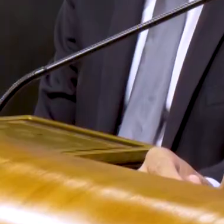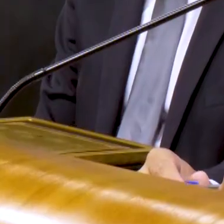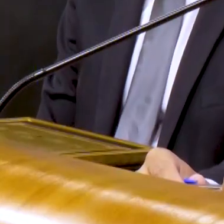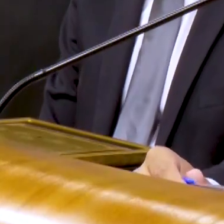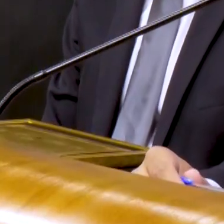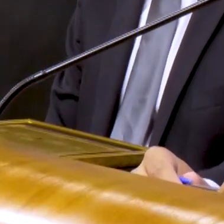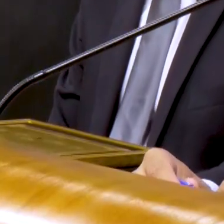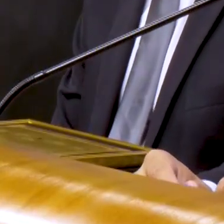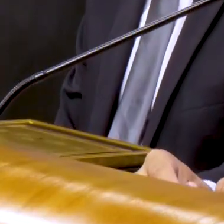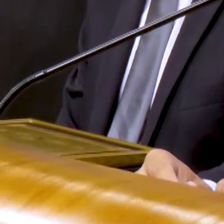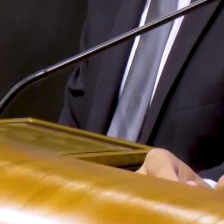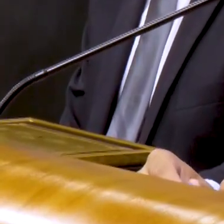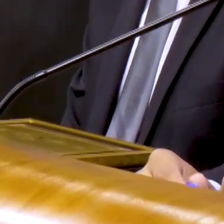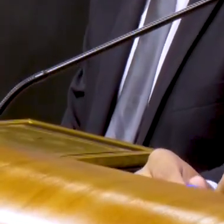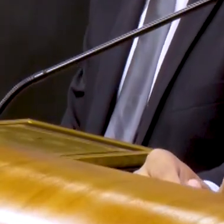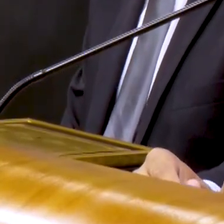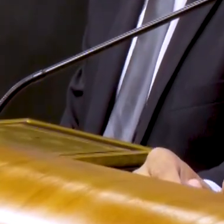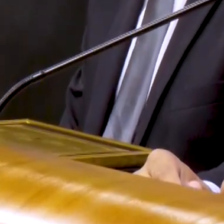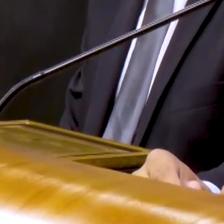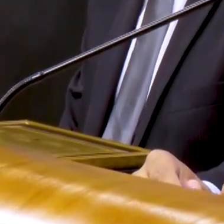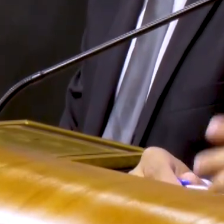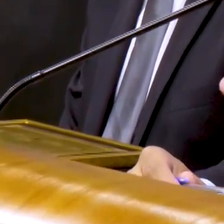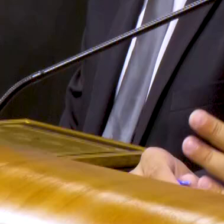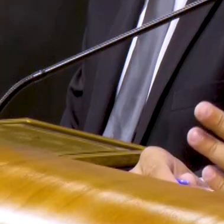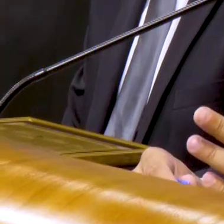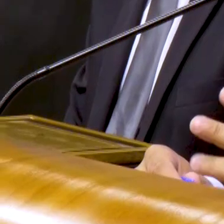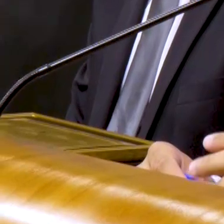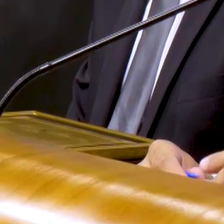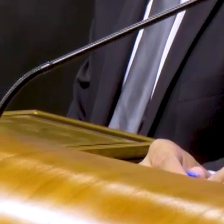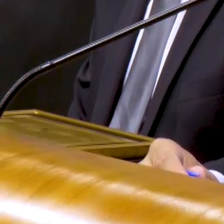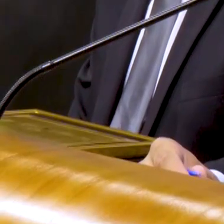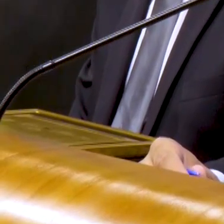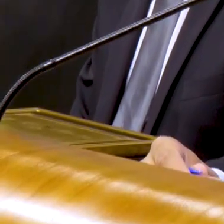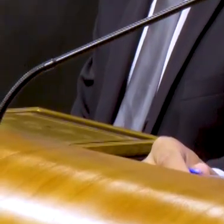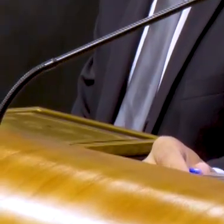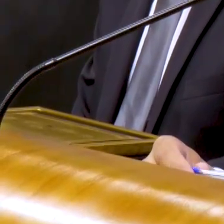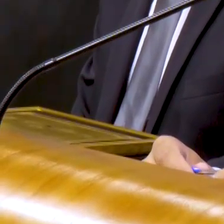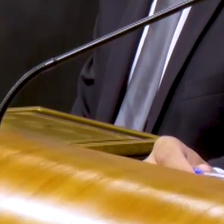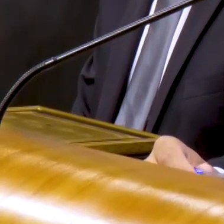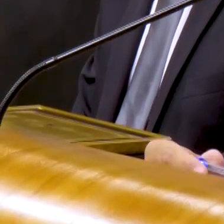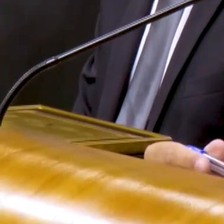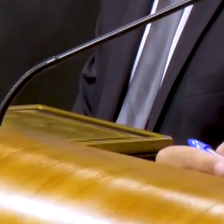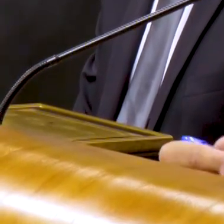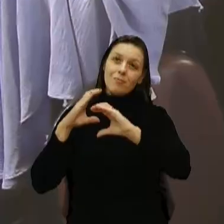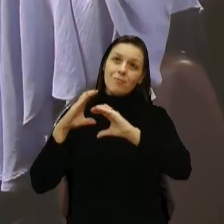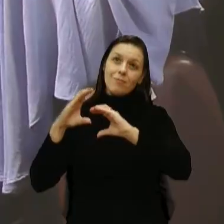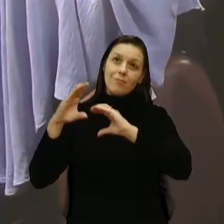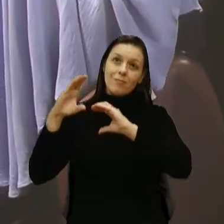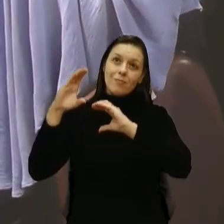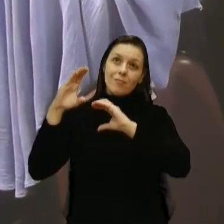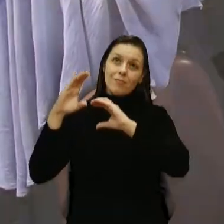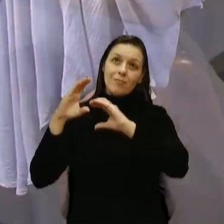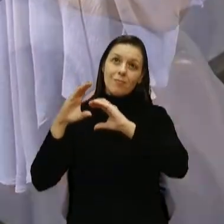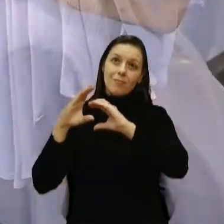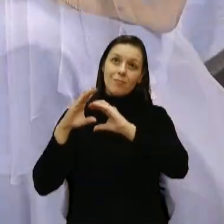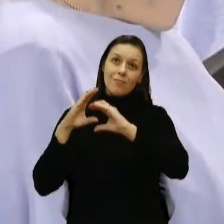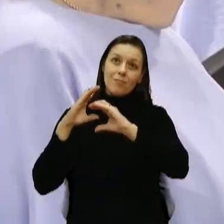o sentimento de conviver e celebrar um novo momento como este em que o pensamento se eleva.